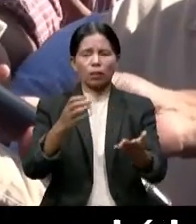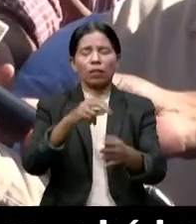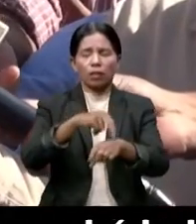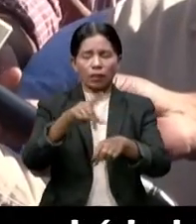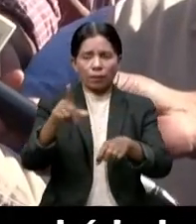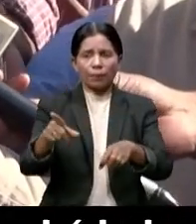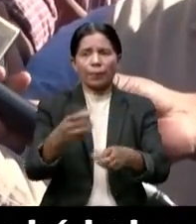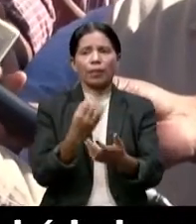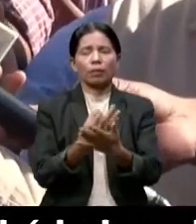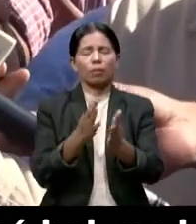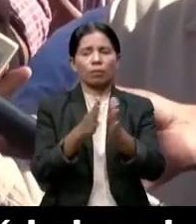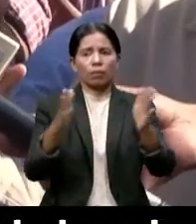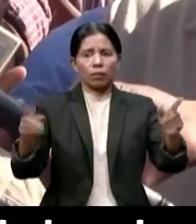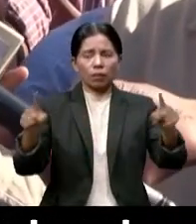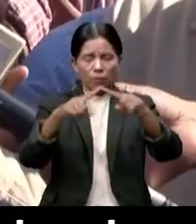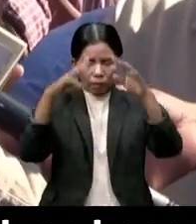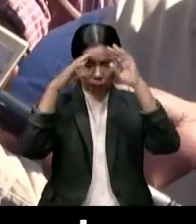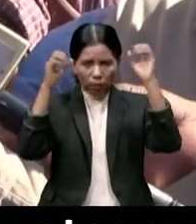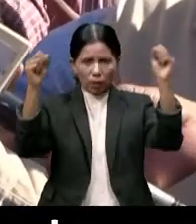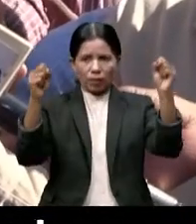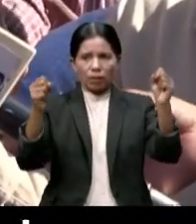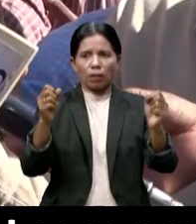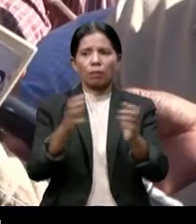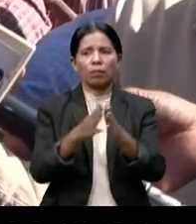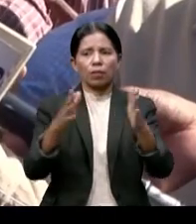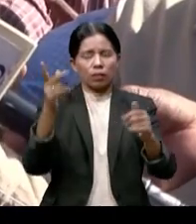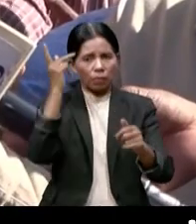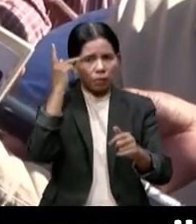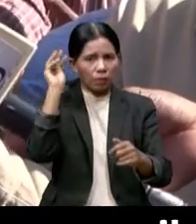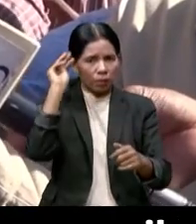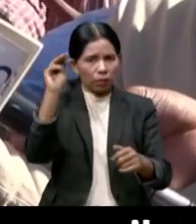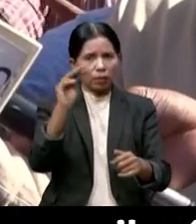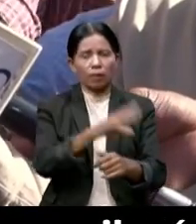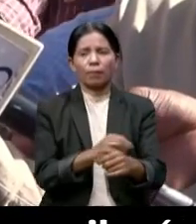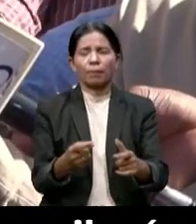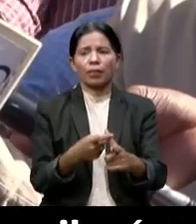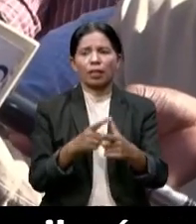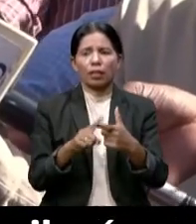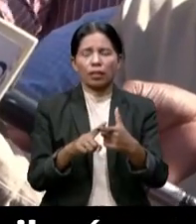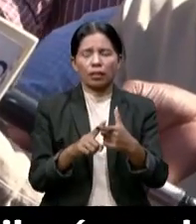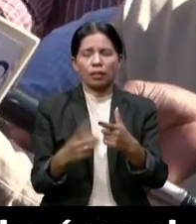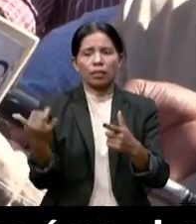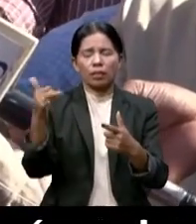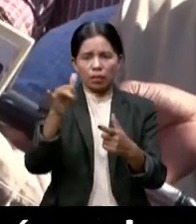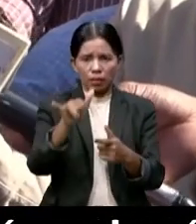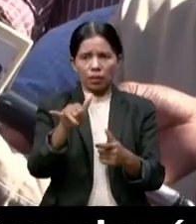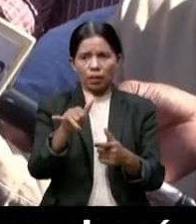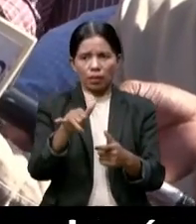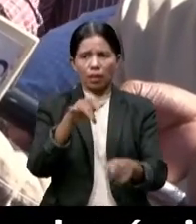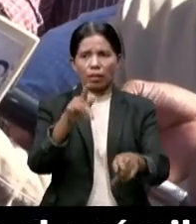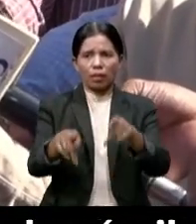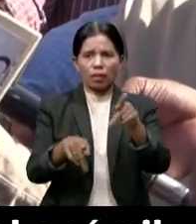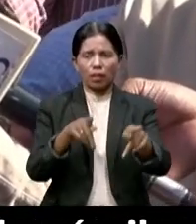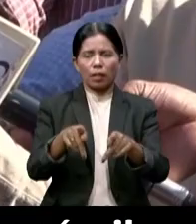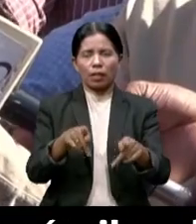orçamento, vencimento, bota-lhe o presidente da República, bota-lhe o primeiro-ministro, bota-lhe o Tama Estarné, tinha Emma